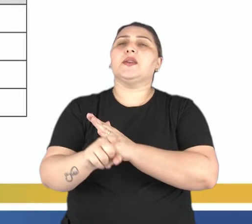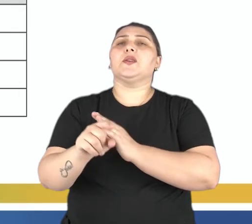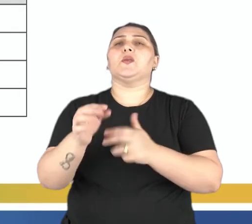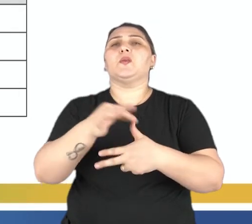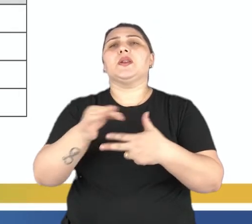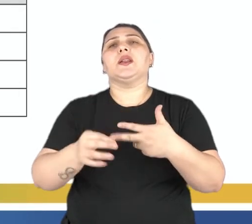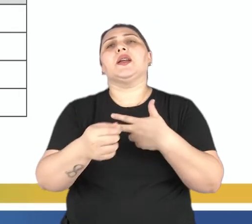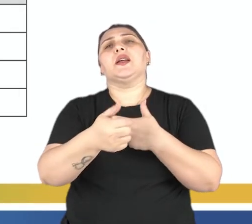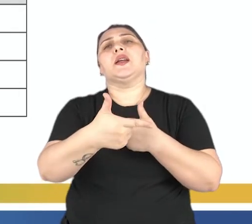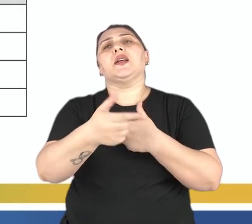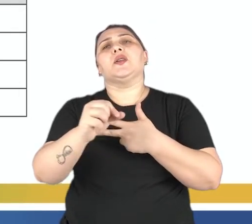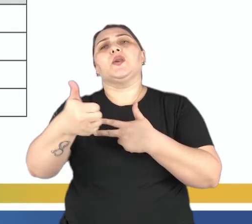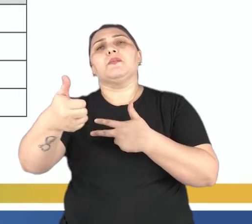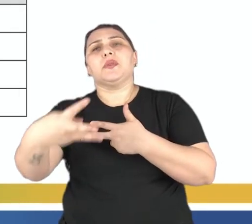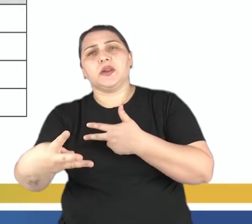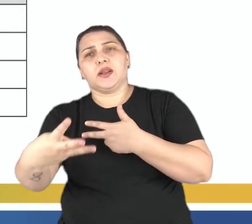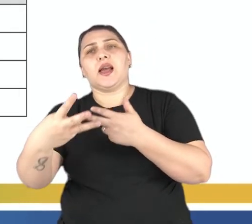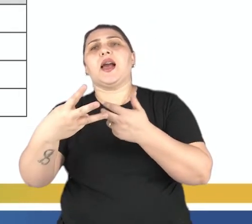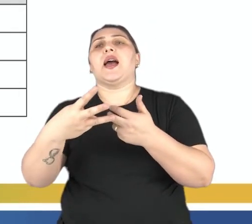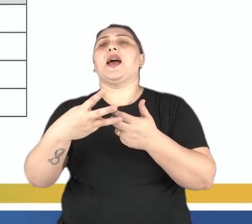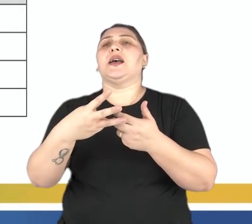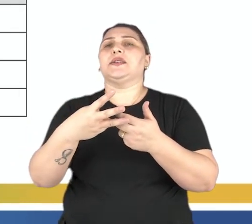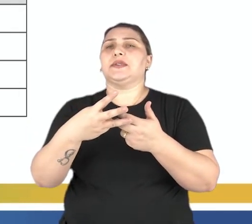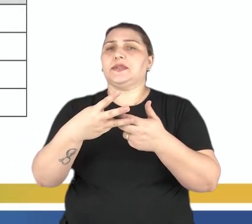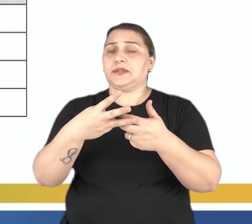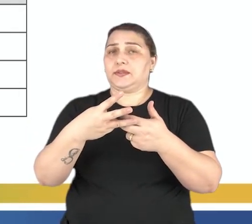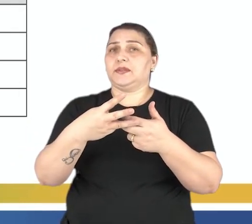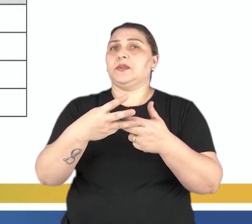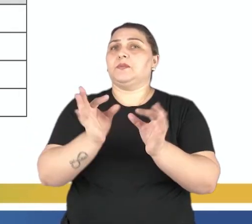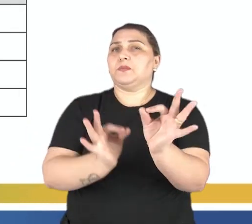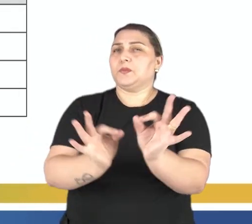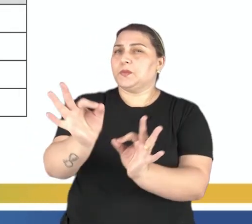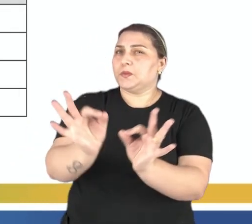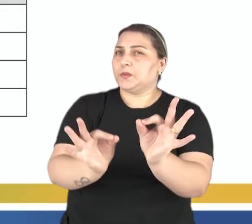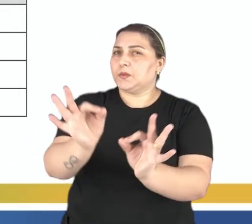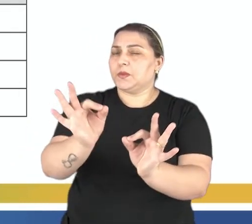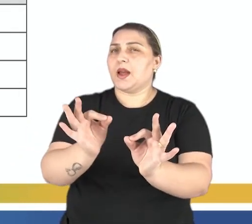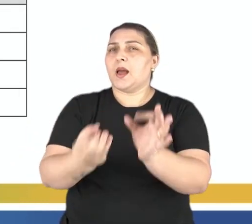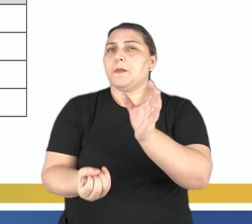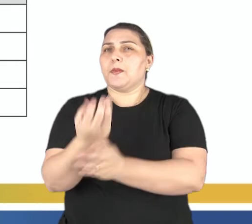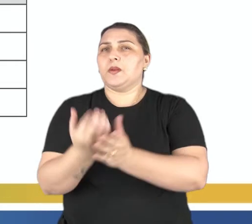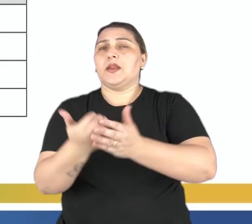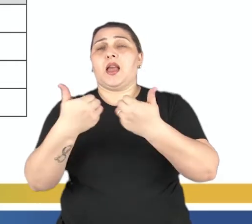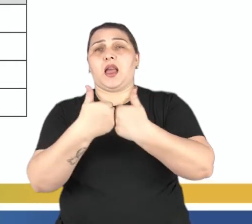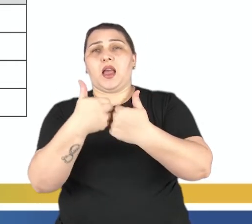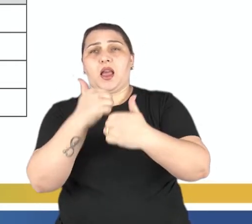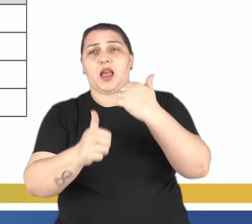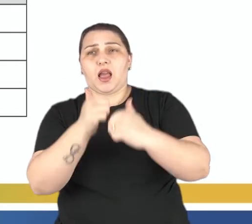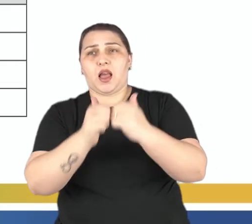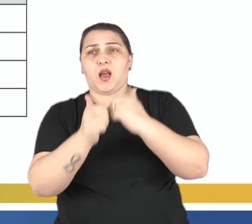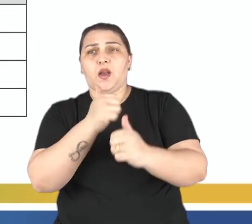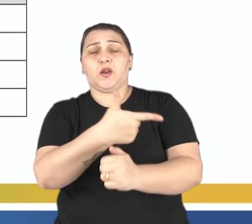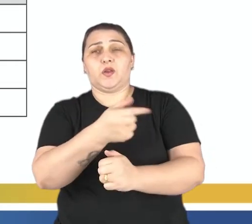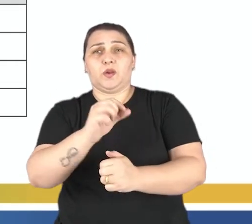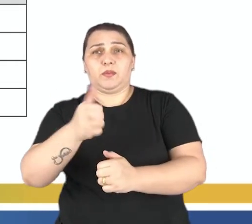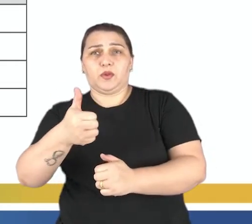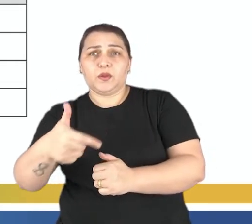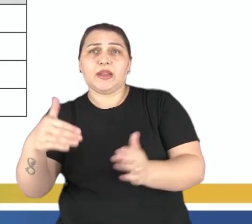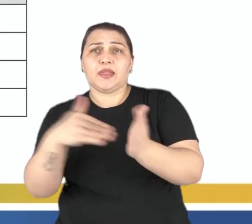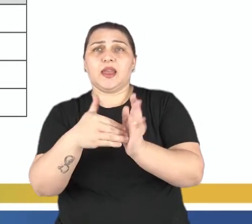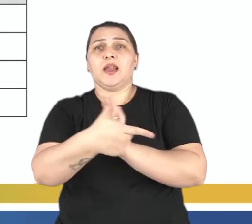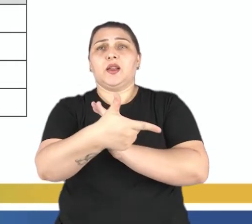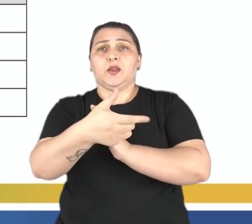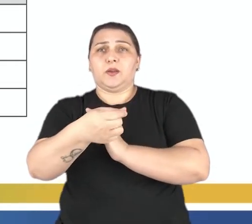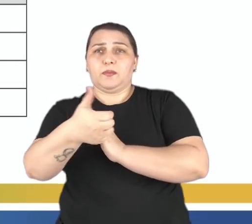2013, onde ele comenta que as projeções para a produção de arroz no período de 2012 até 2021, em